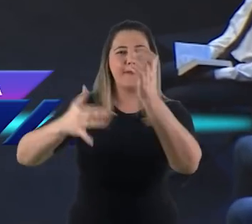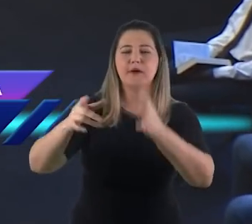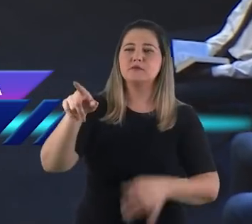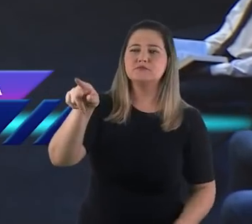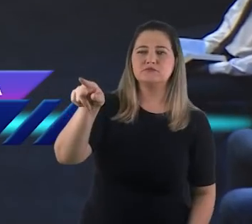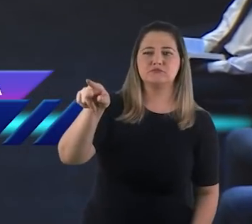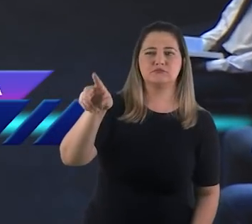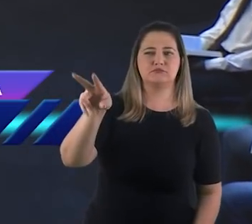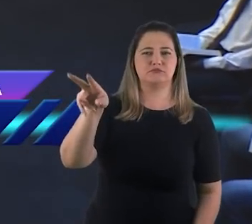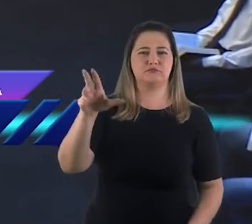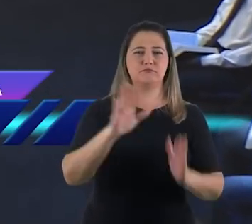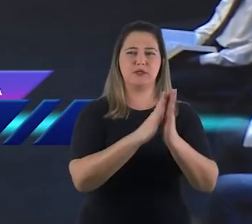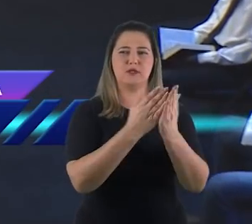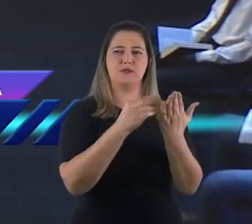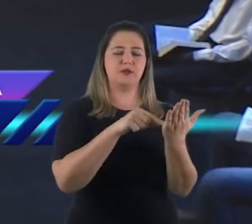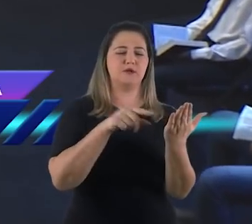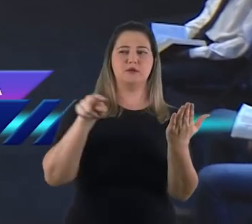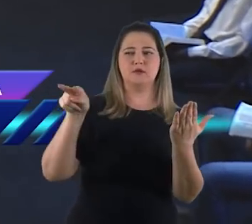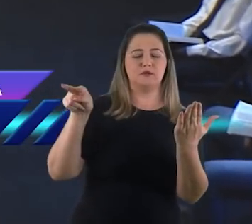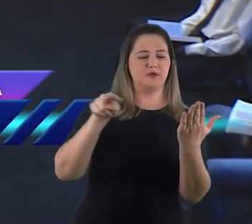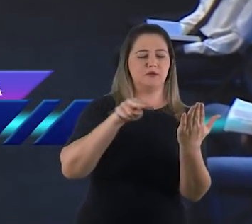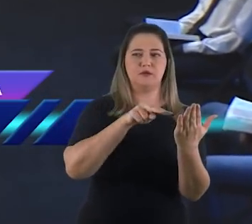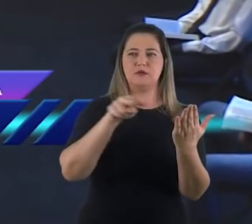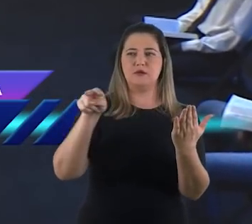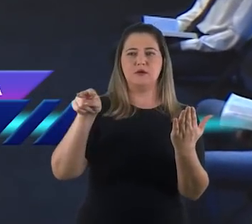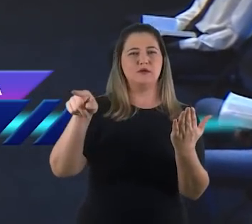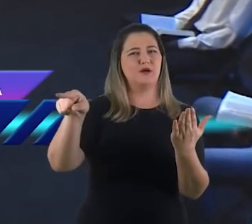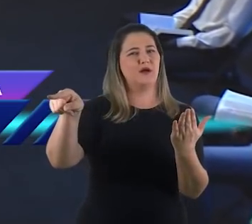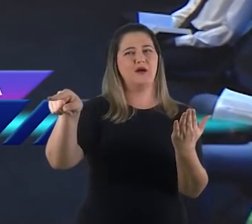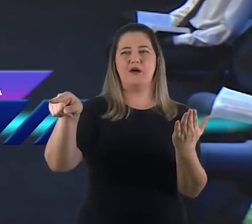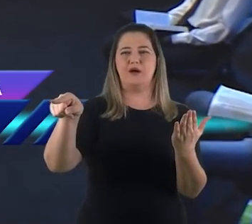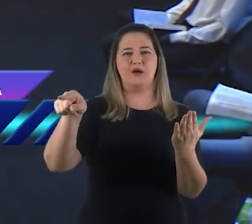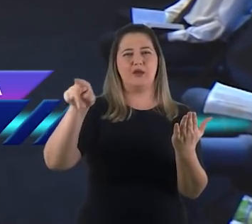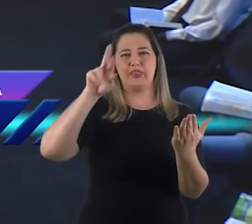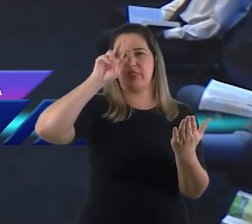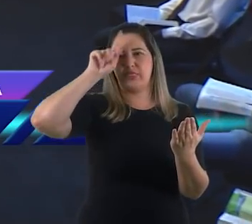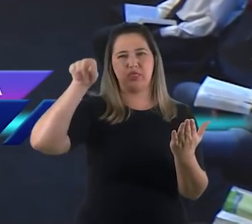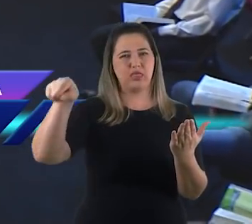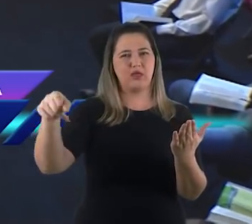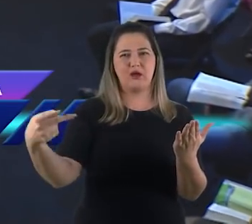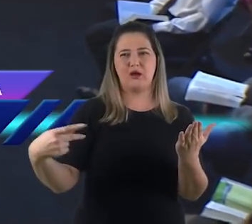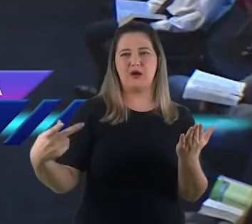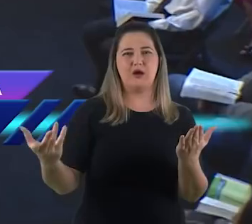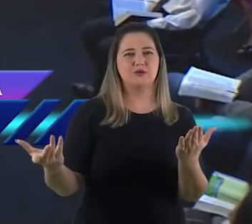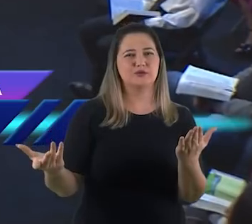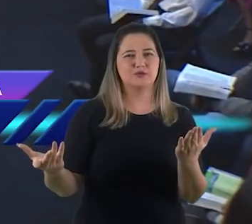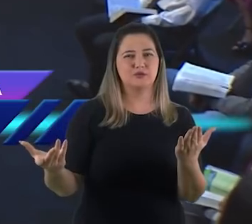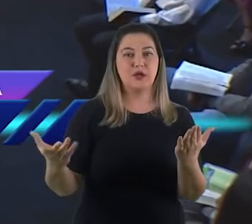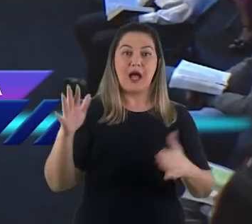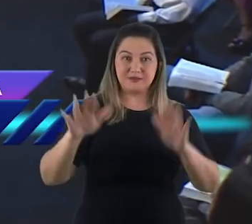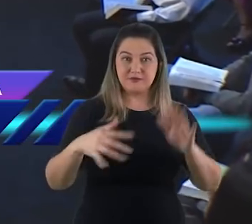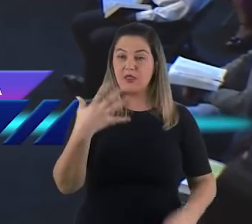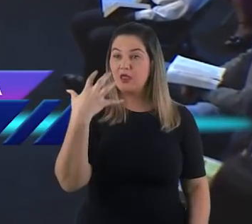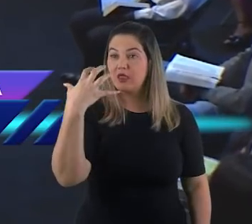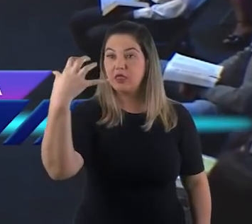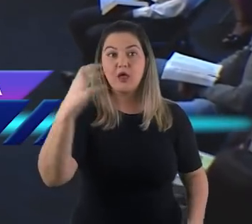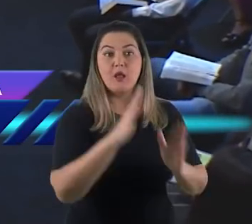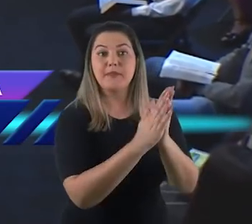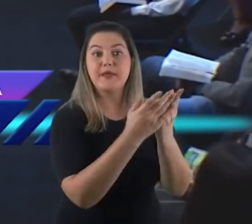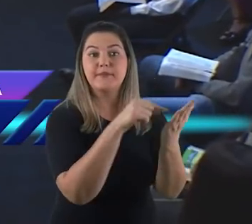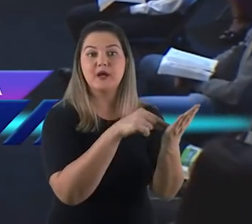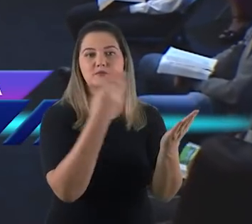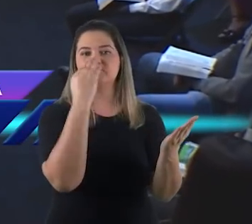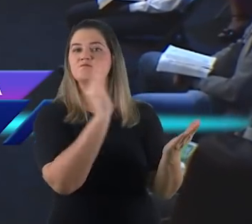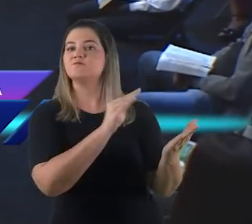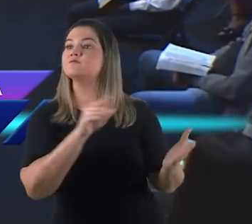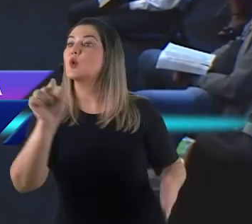erro, não. Porque muitos já caíram e se equivocaram. Dizer, é assim, é desse jeito, é daquela forma. Eu